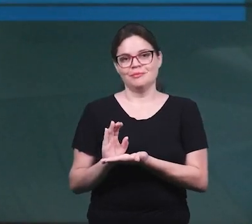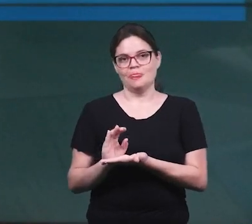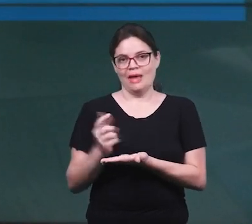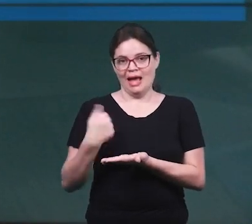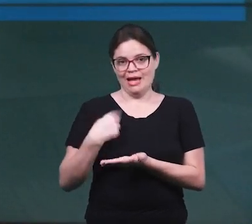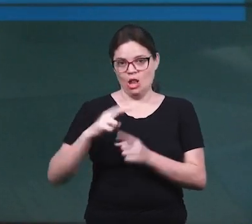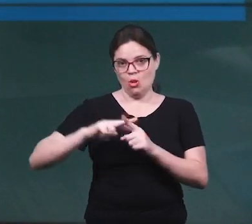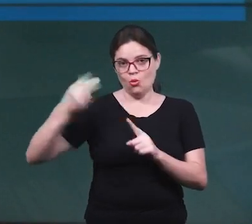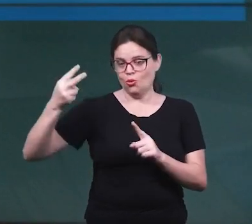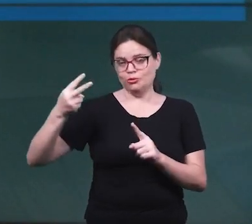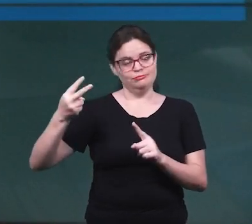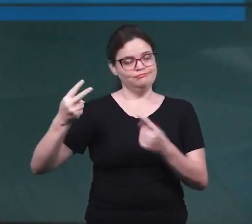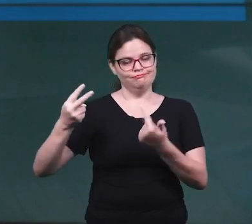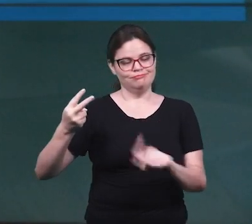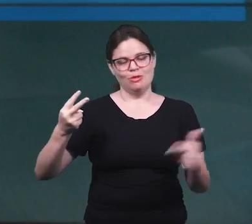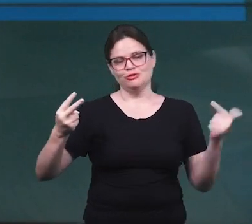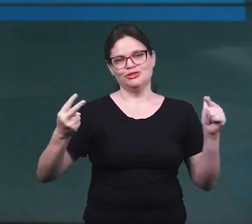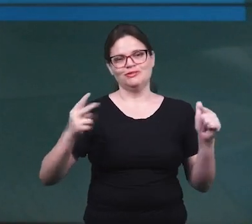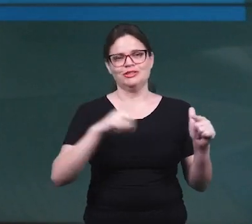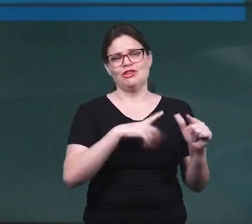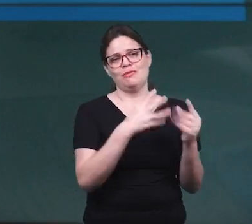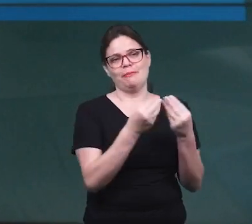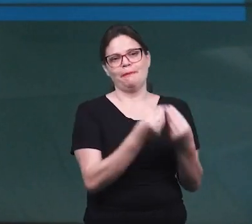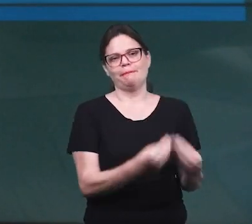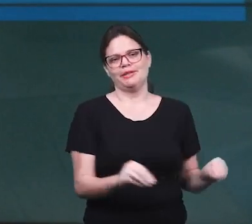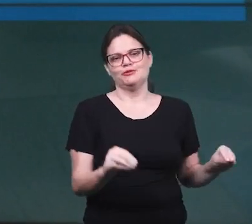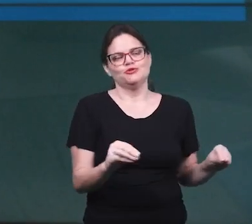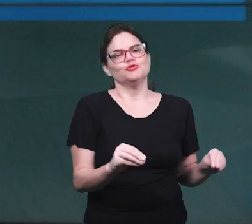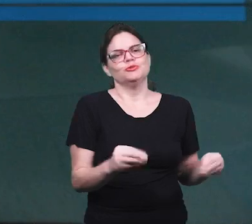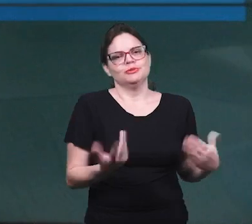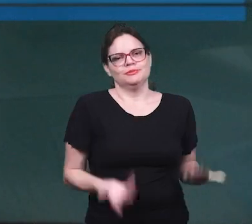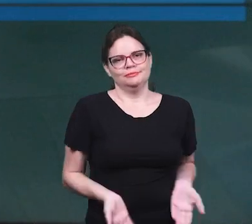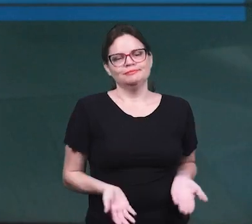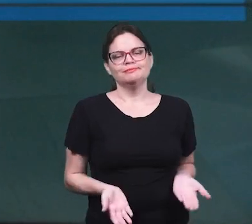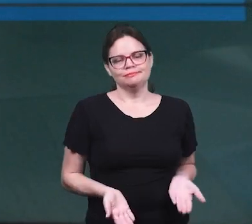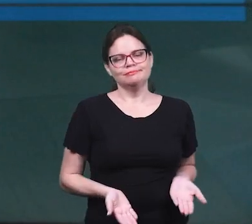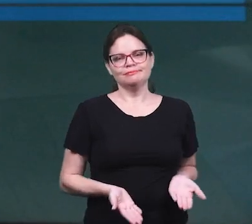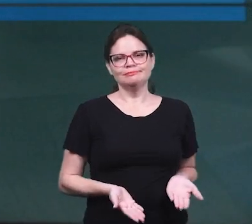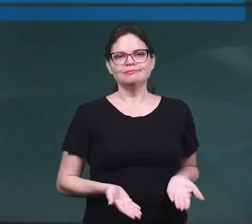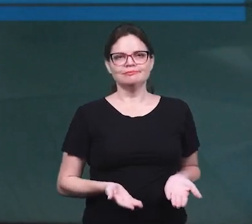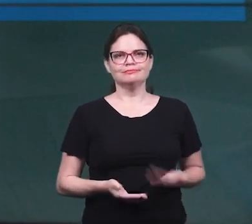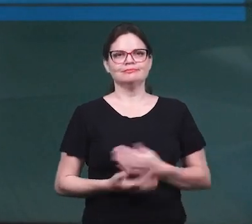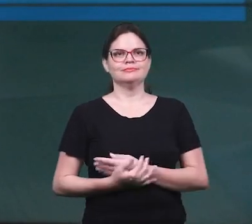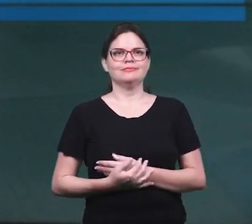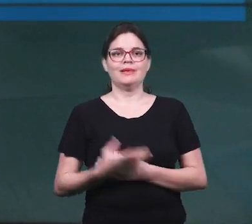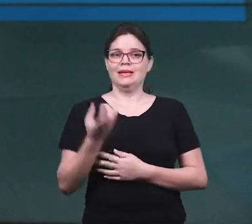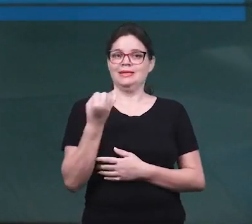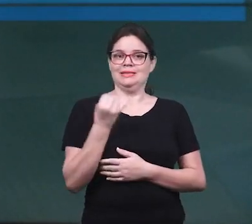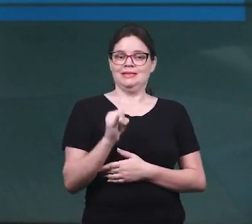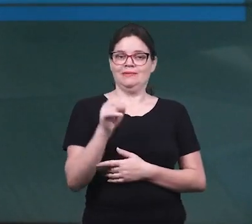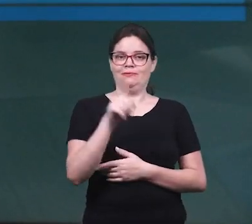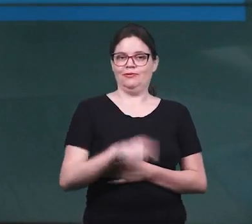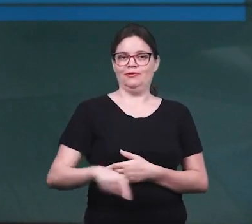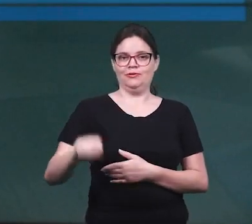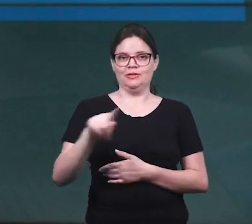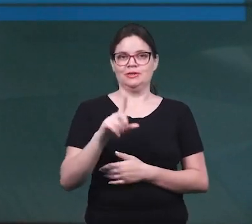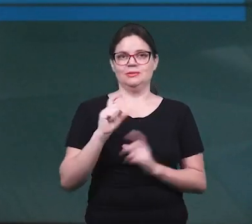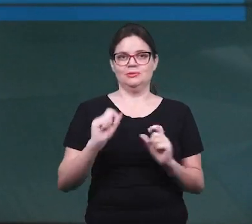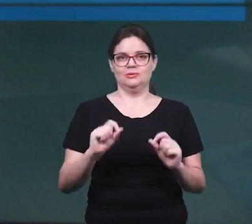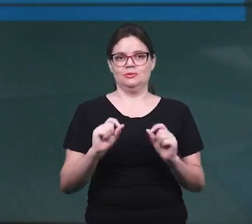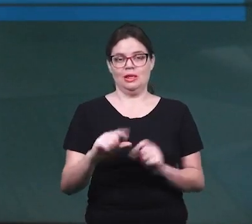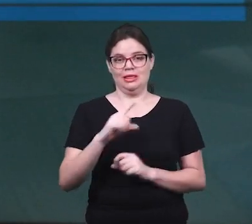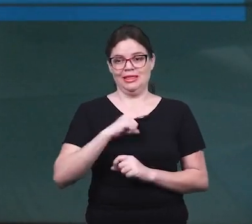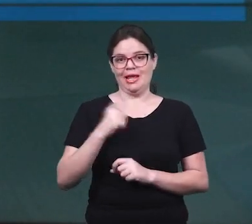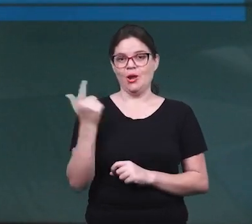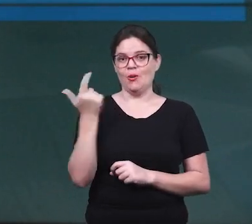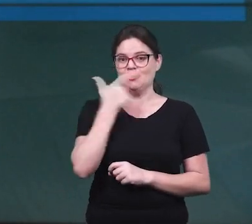ganho, lucro, teve perda, prejuízo. Quando você tem